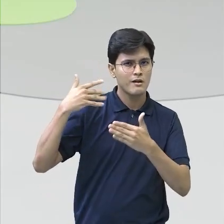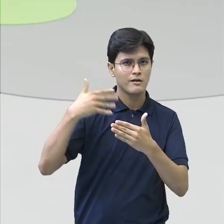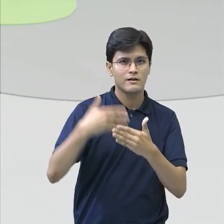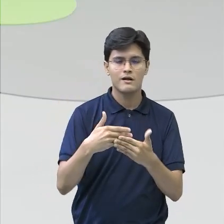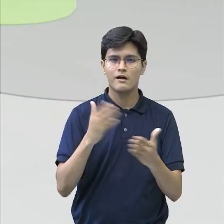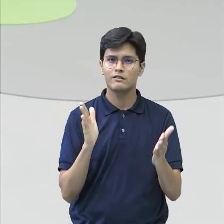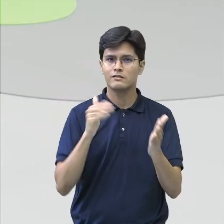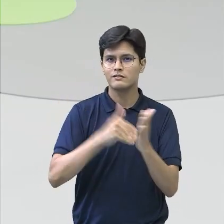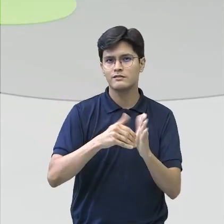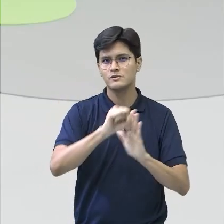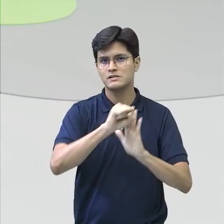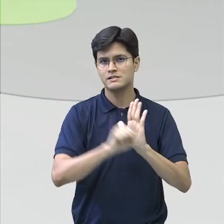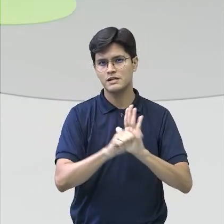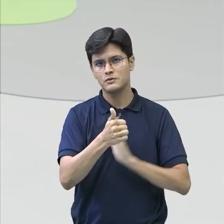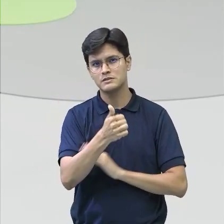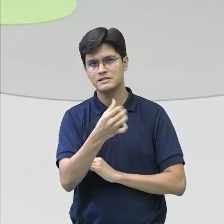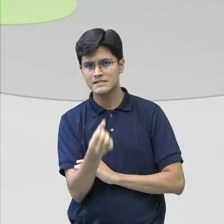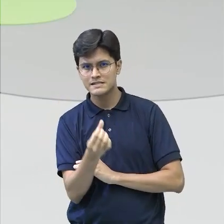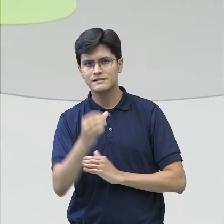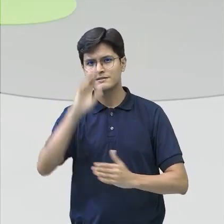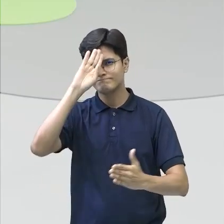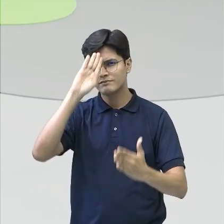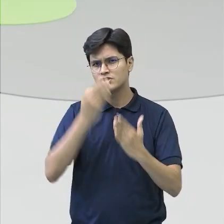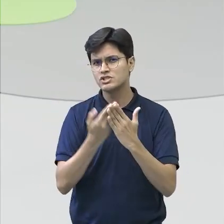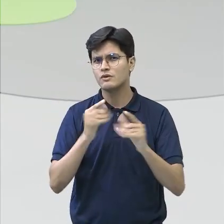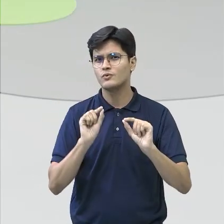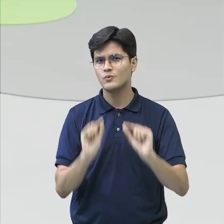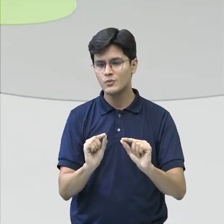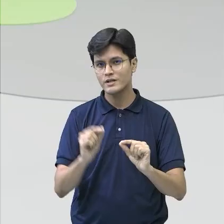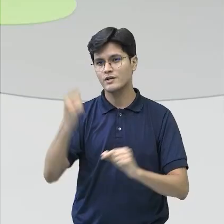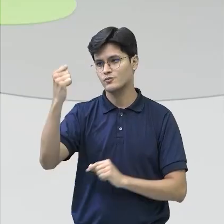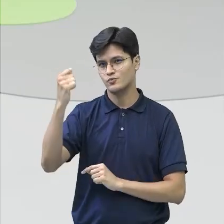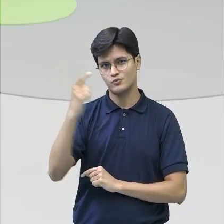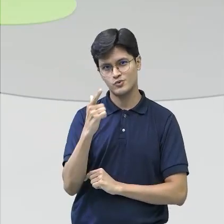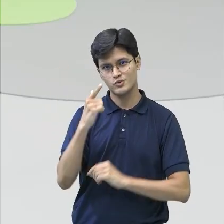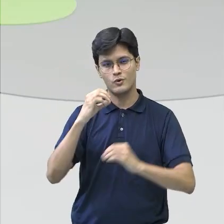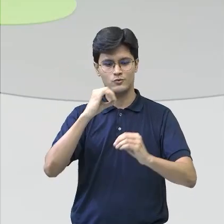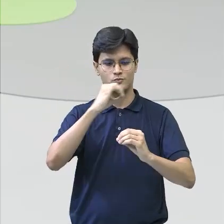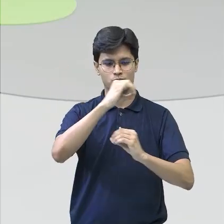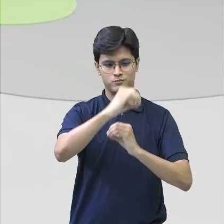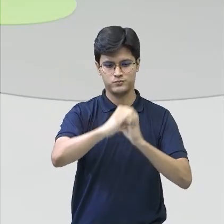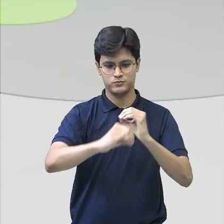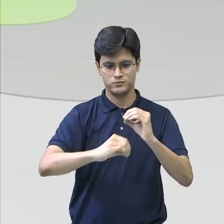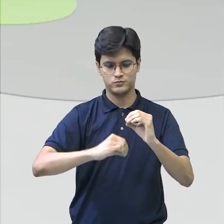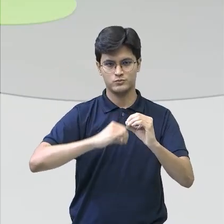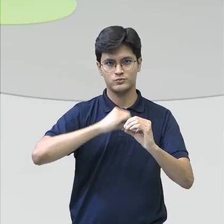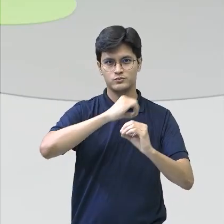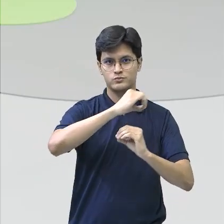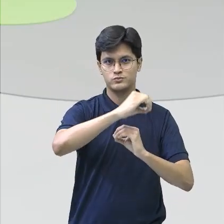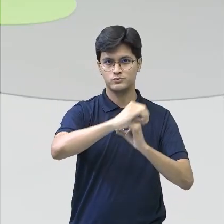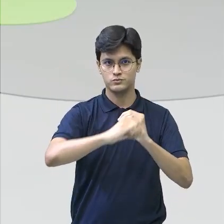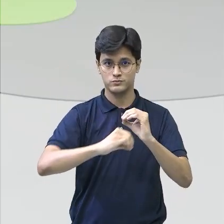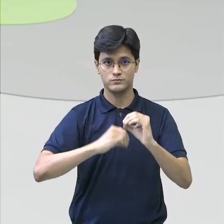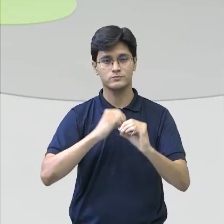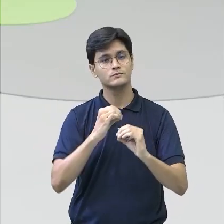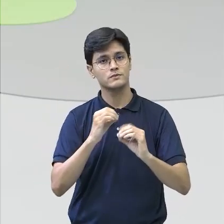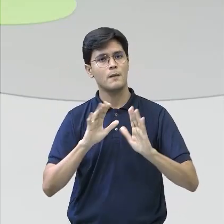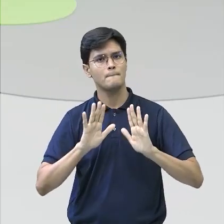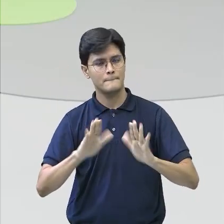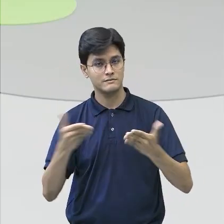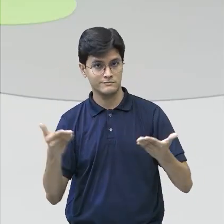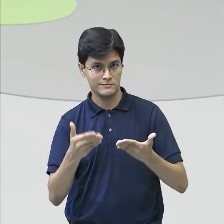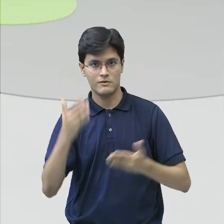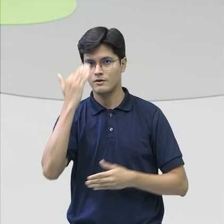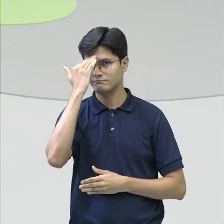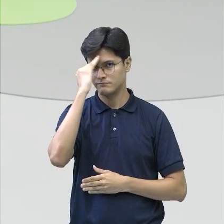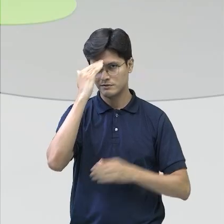XVI, acreditava-se mesmo que era o Sol que se movimentava ao redor do nosso planeta. E aí a gente vai entender um